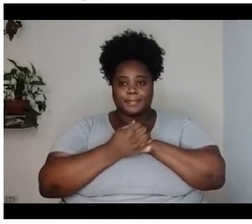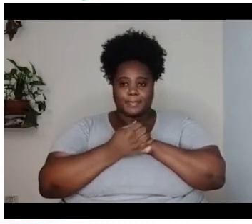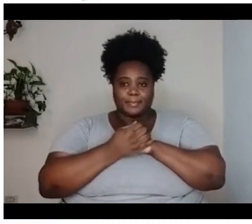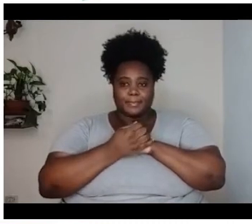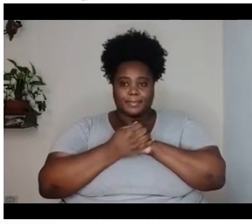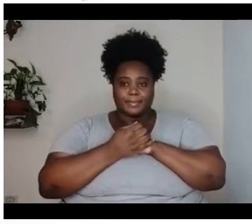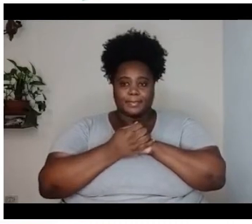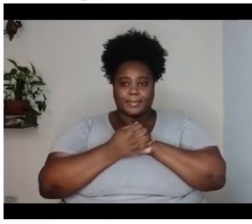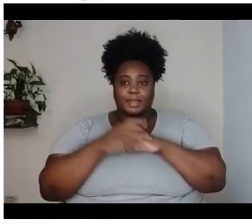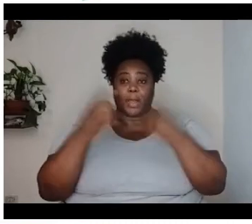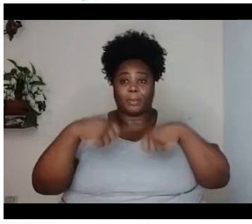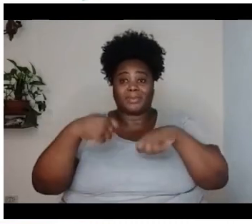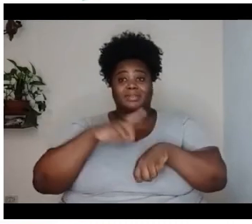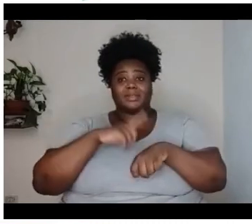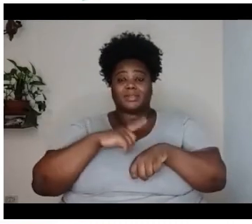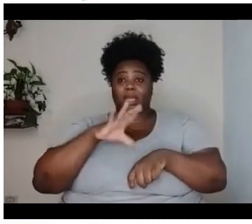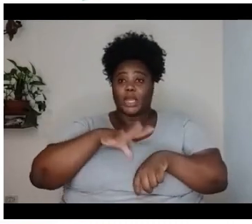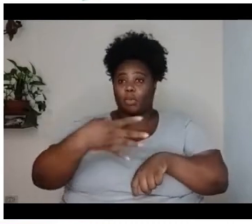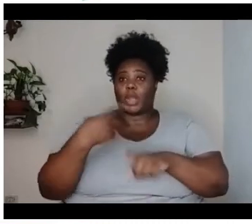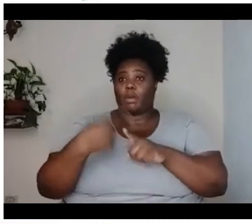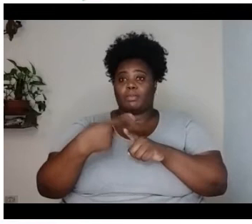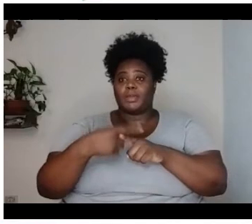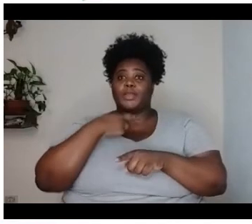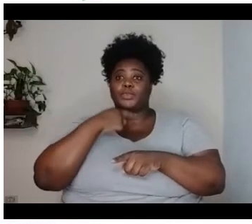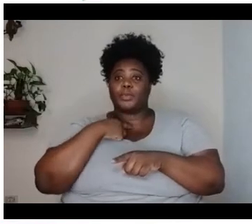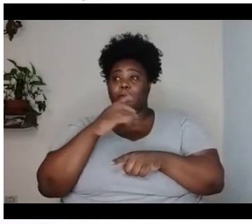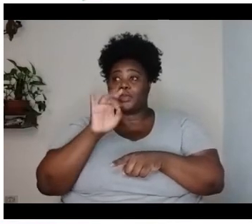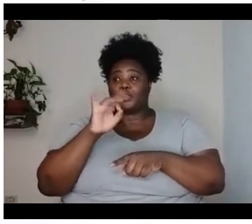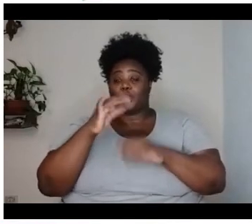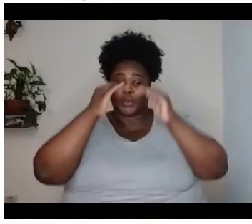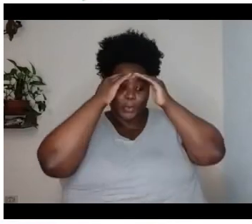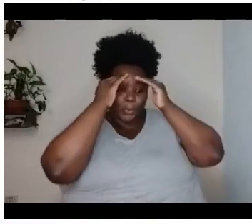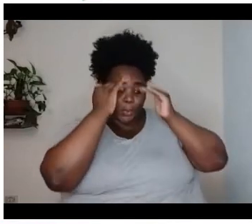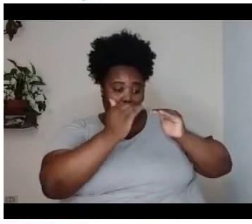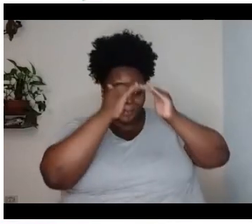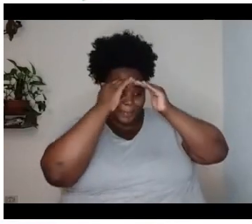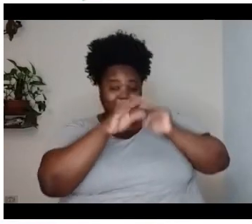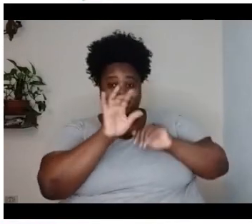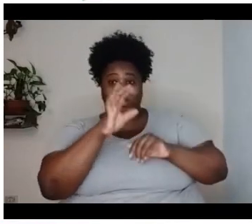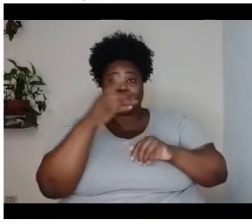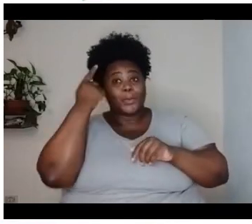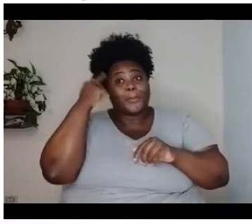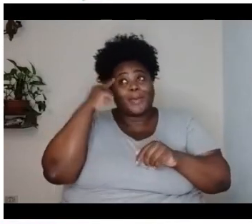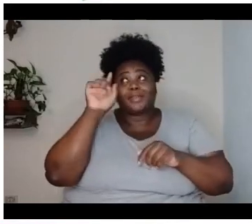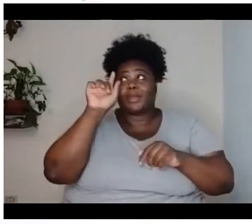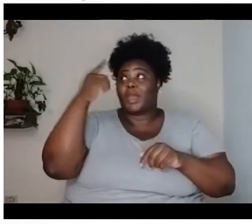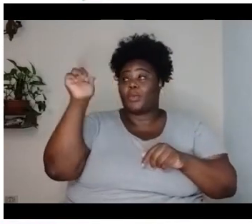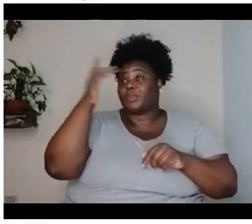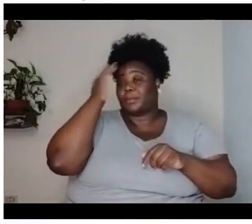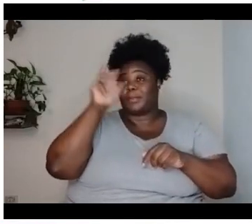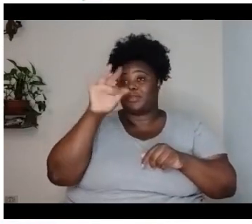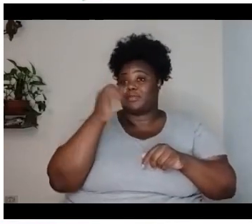você tem que ter coragem, porque você não pode ficar obedecendo regras e nem pensando no que o outro vai falar, no que o outro